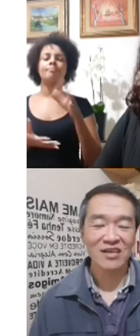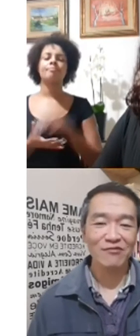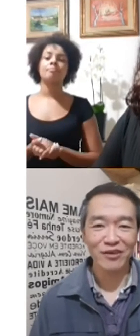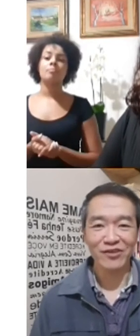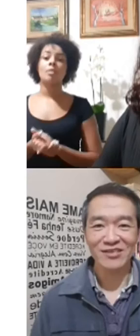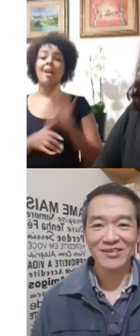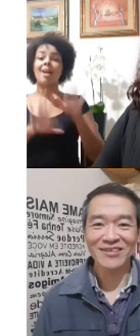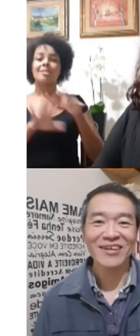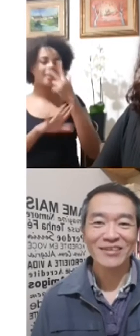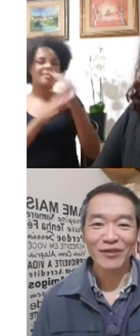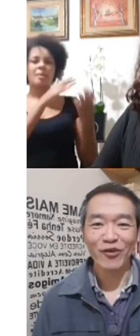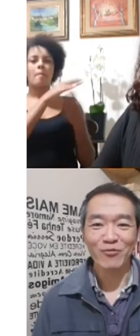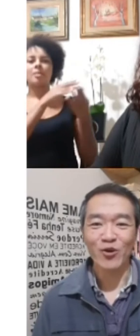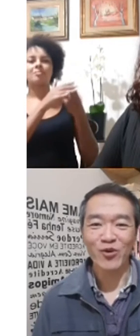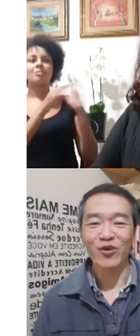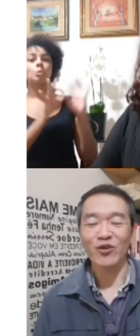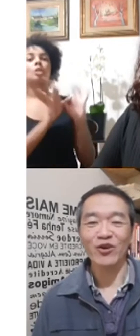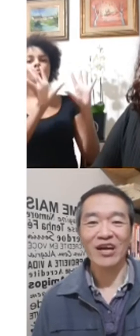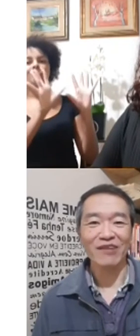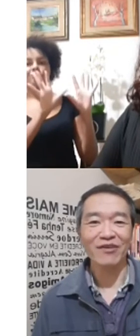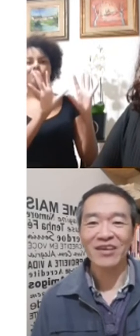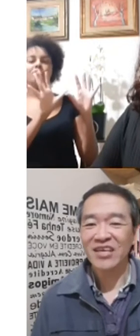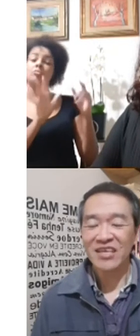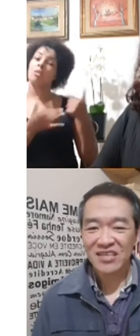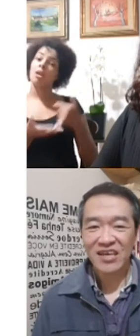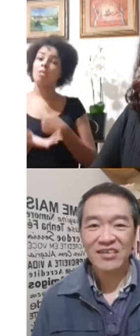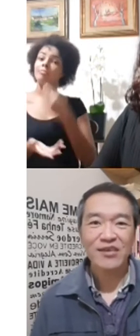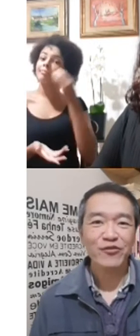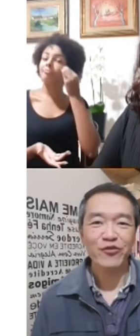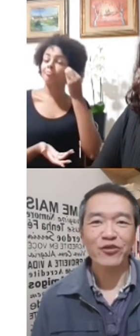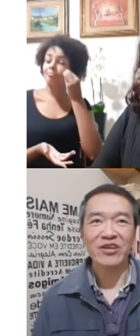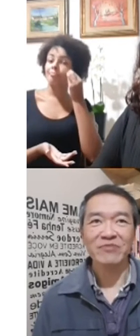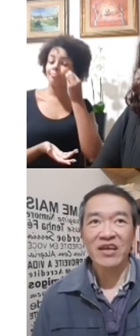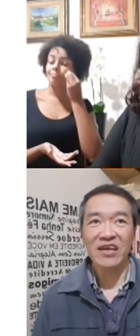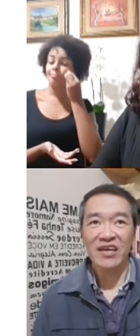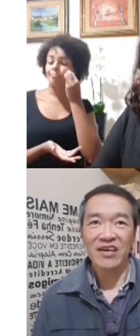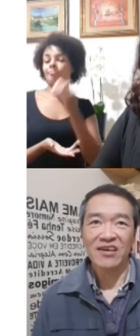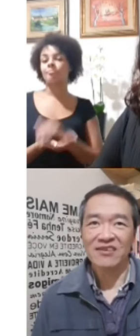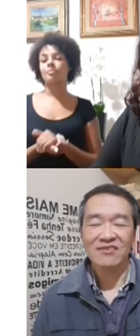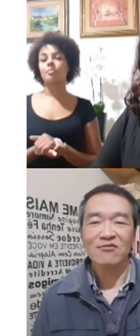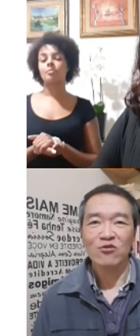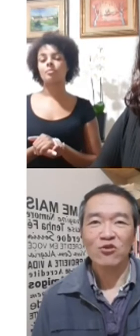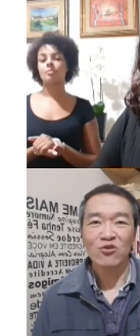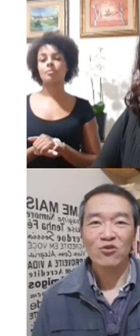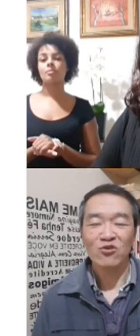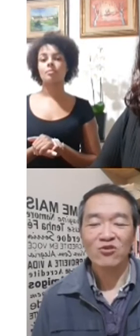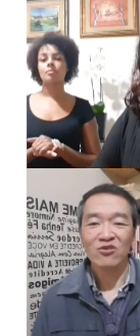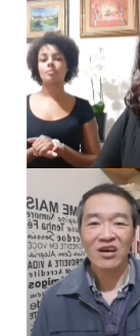não deixavam, né, fazer da forma como eu colocava. E daí eu fui, né?